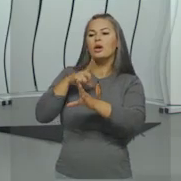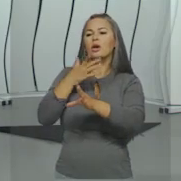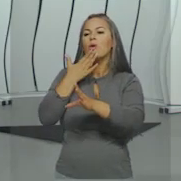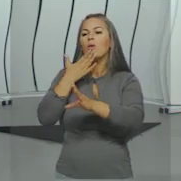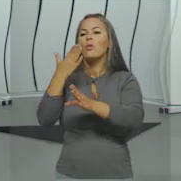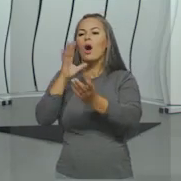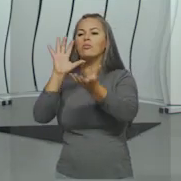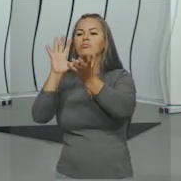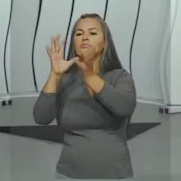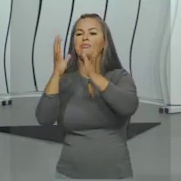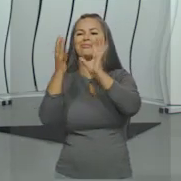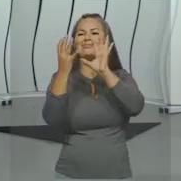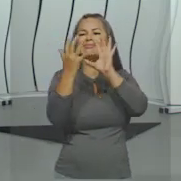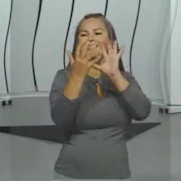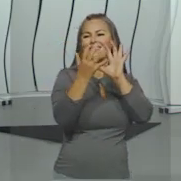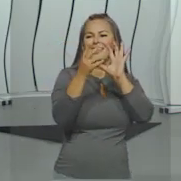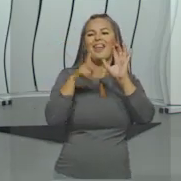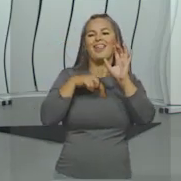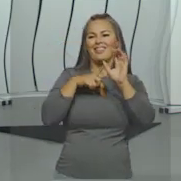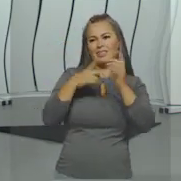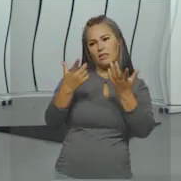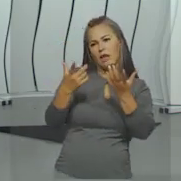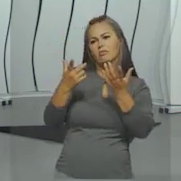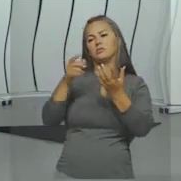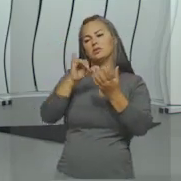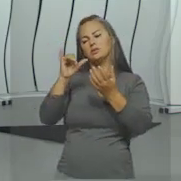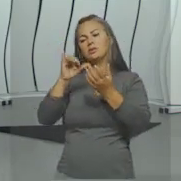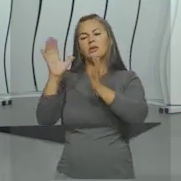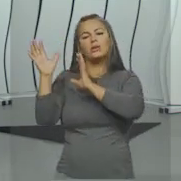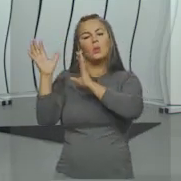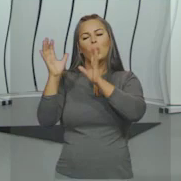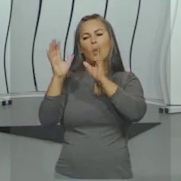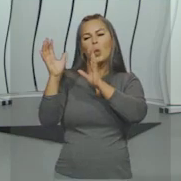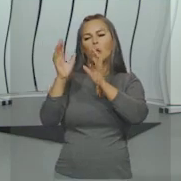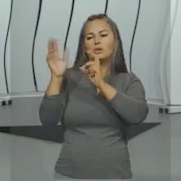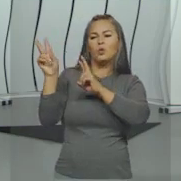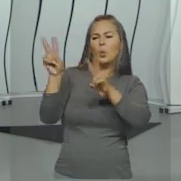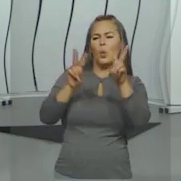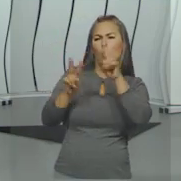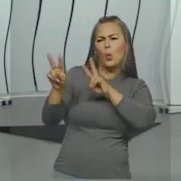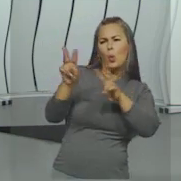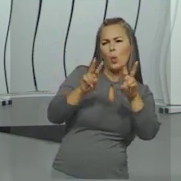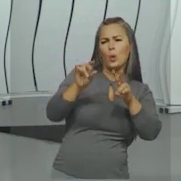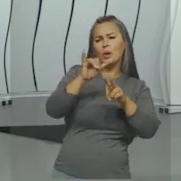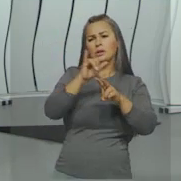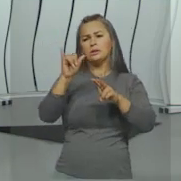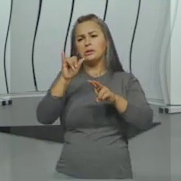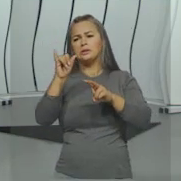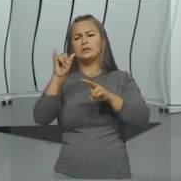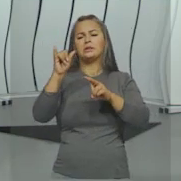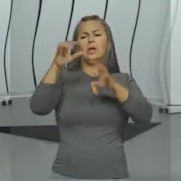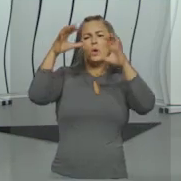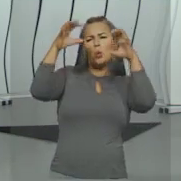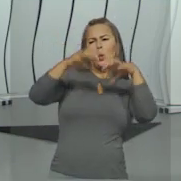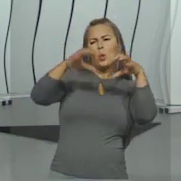análises necessárias para entender como vai ser a previsão do tempo ali naquela região.